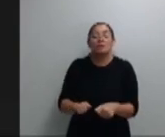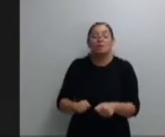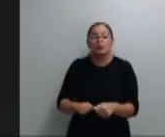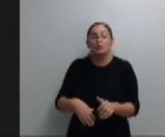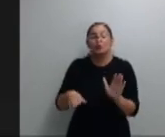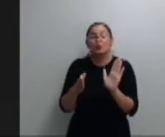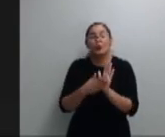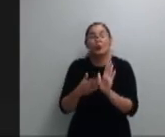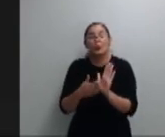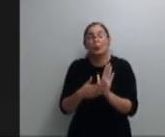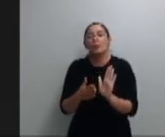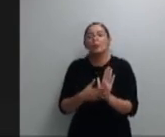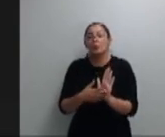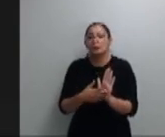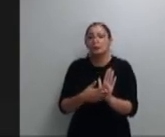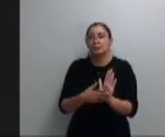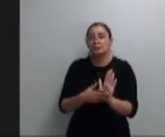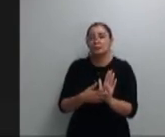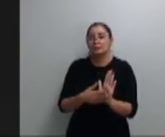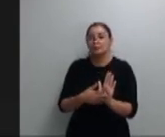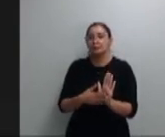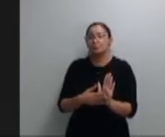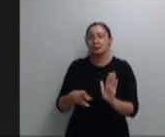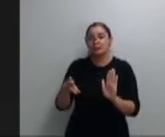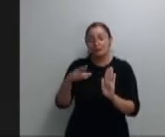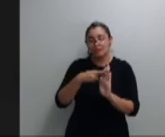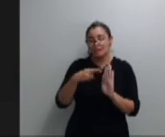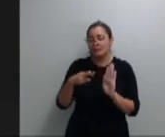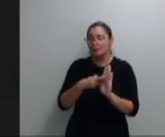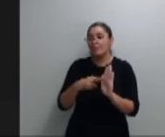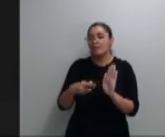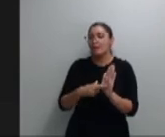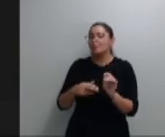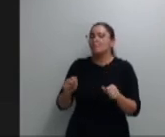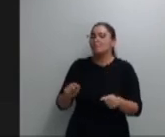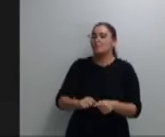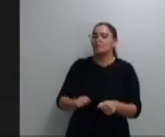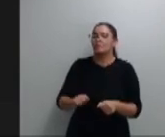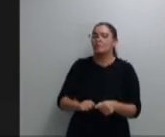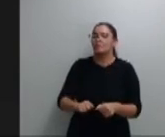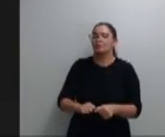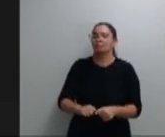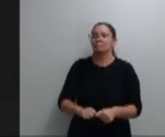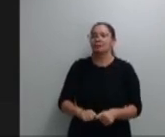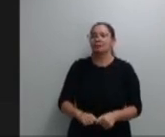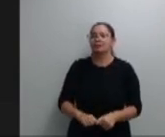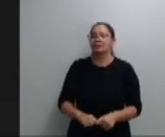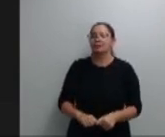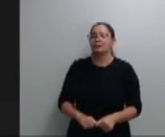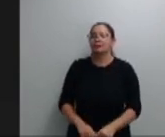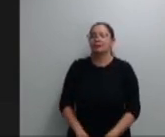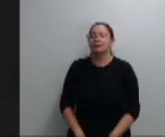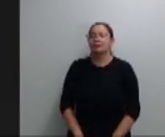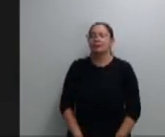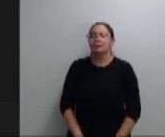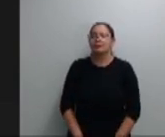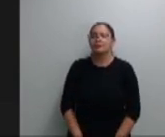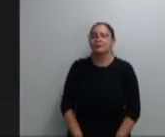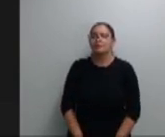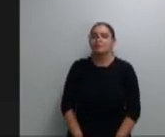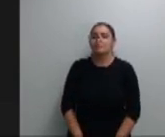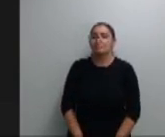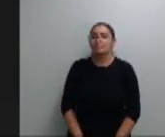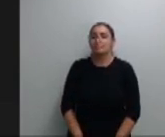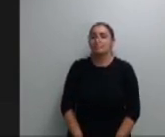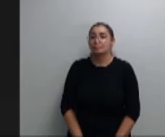de incidência das normas aplicáveis à defesa da concorrência com sua antia opção do legislador pátrio